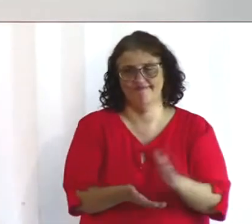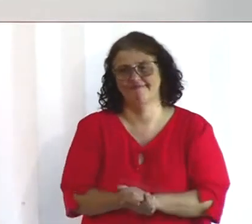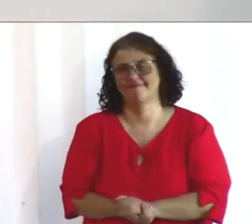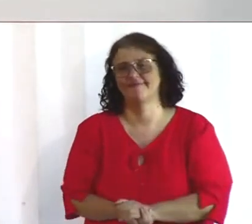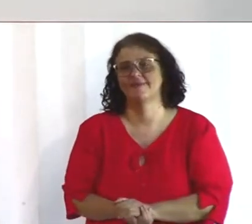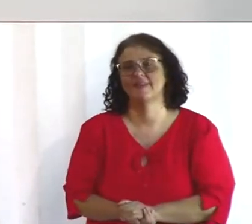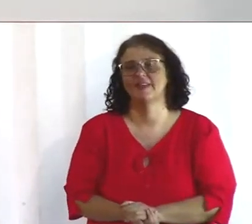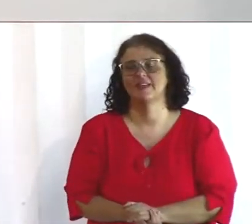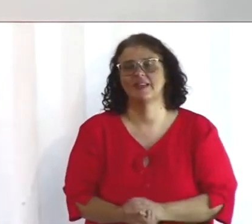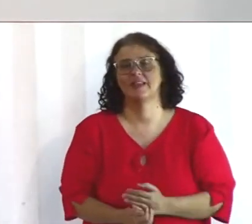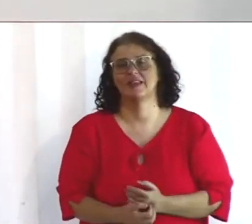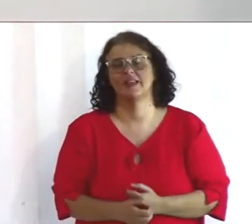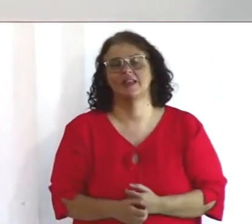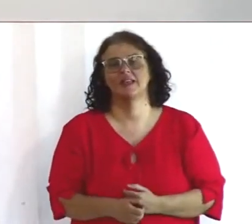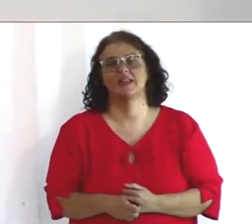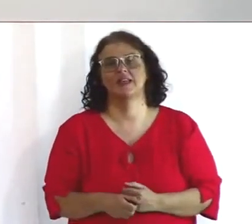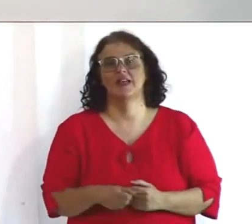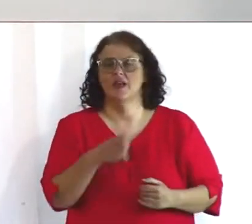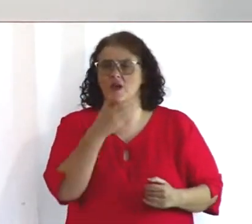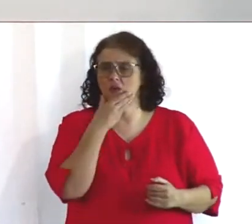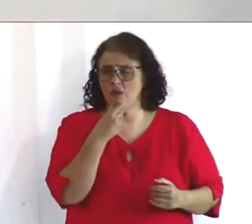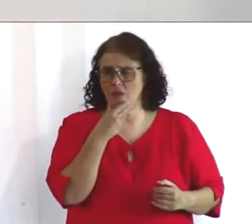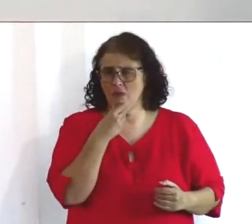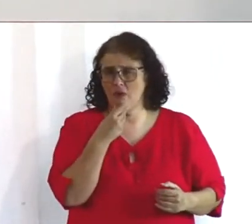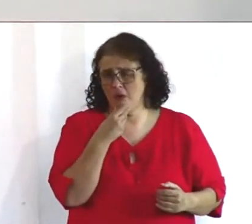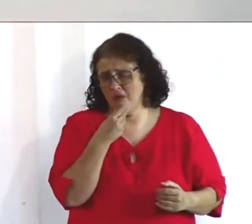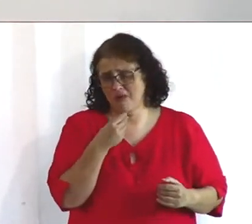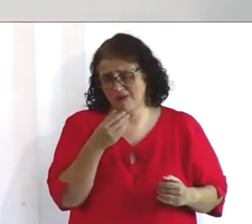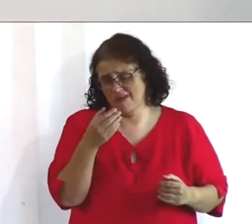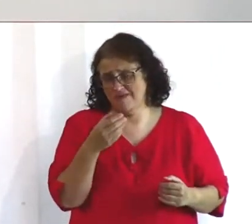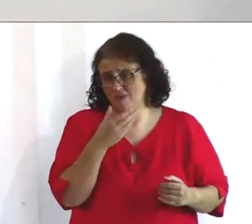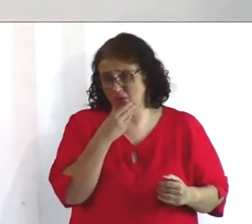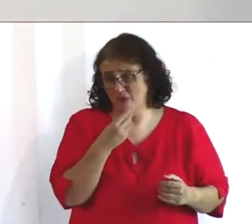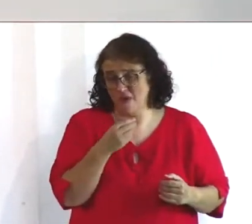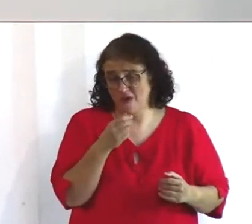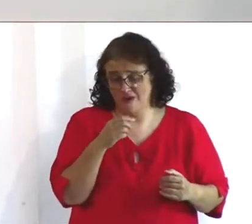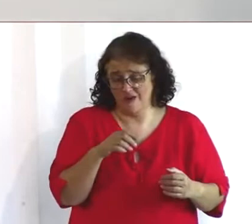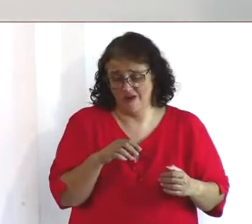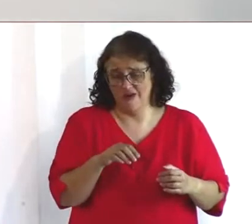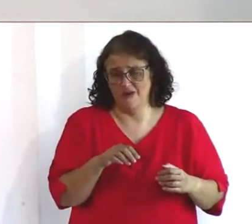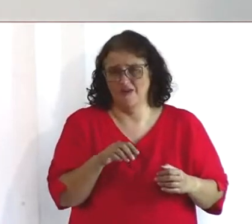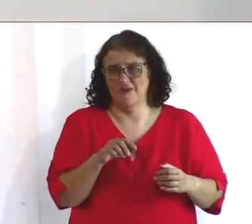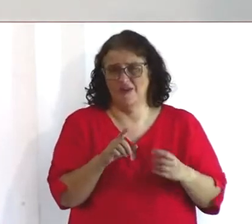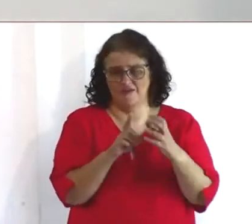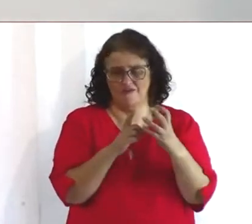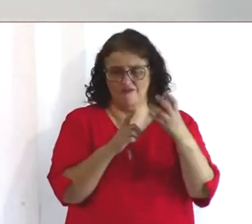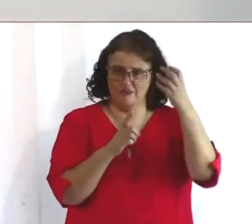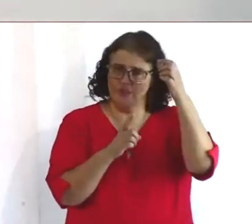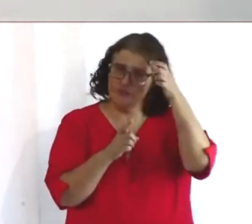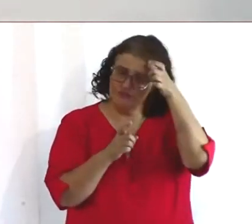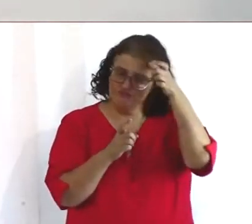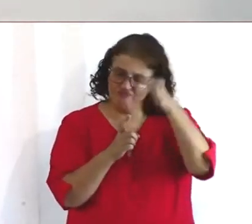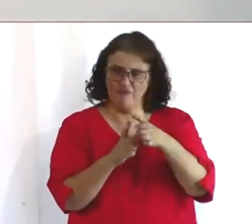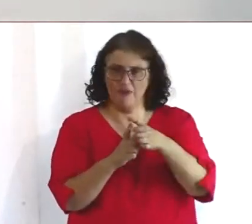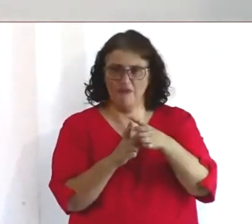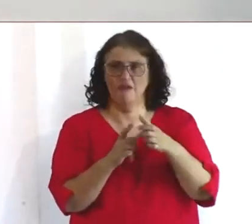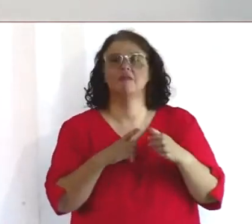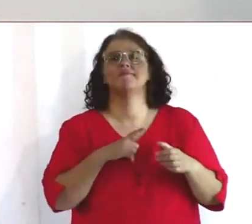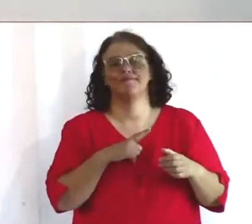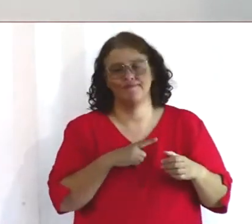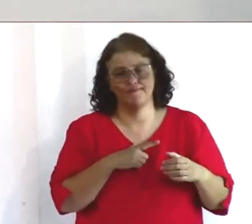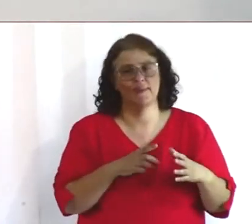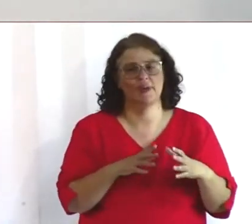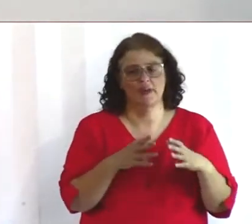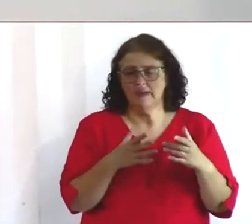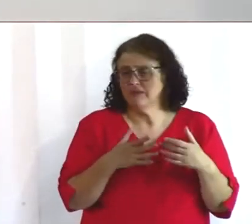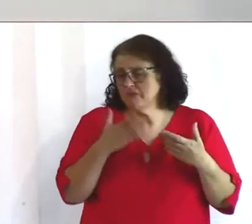acontecendo, apenas estava sendo o hospedeiro de um espírito imundo, mas o Senhor Jesus, com a sua palavra, sai dele, estabelece